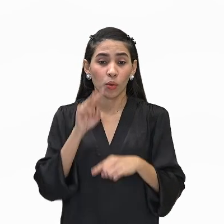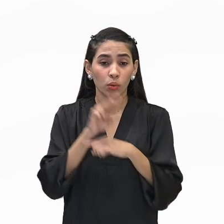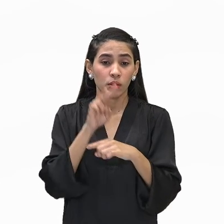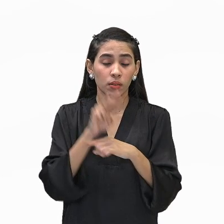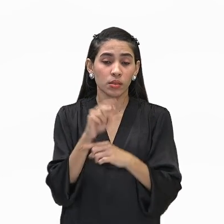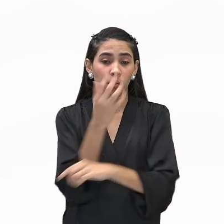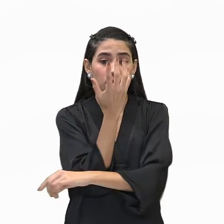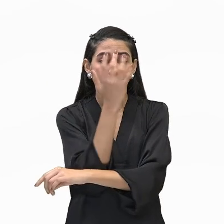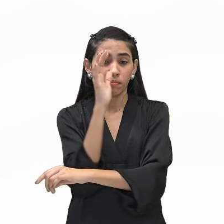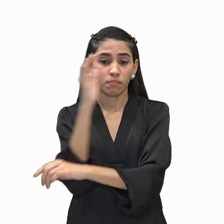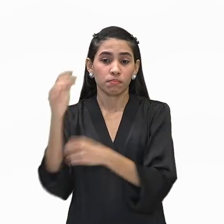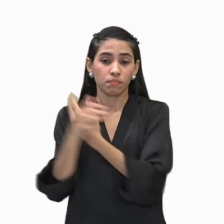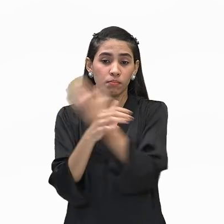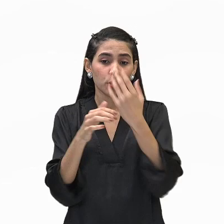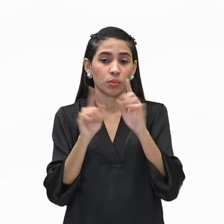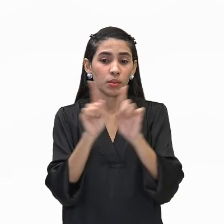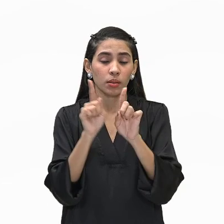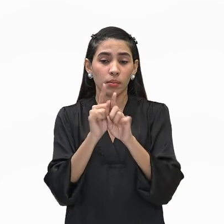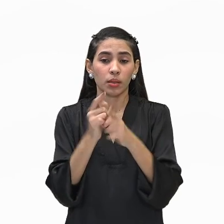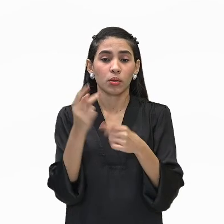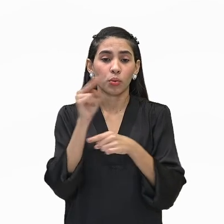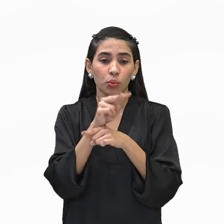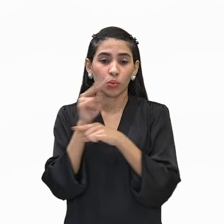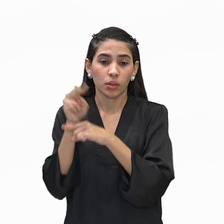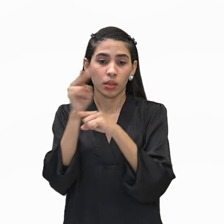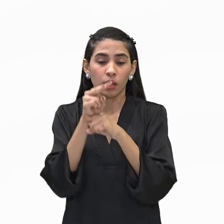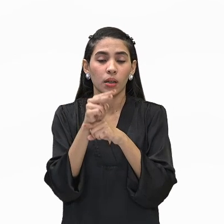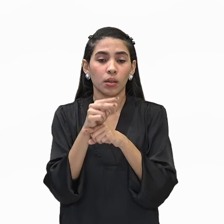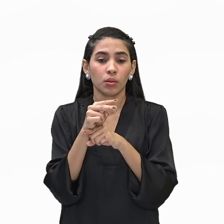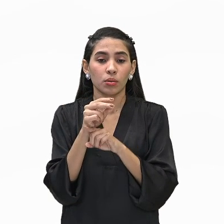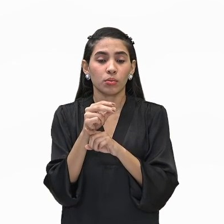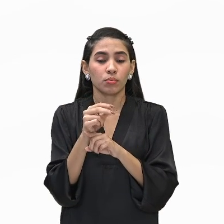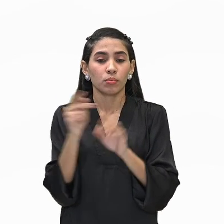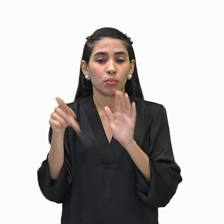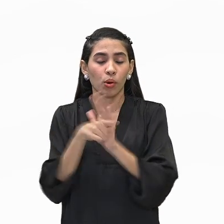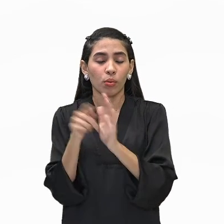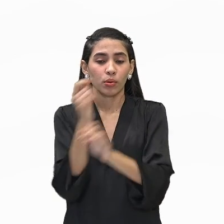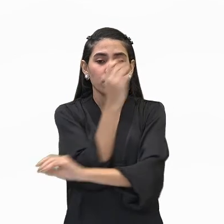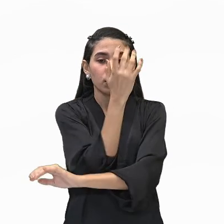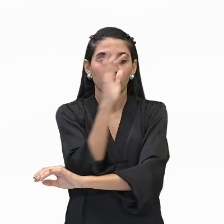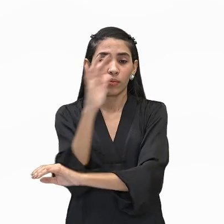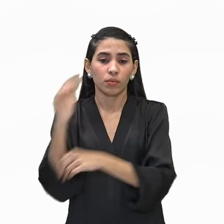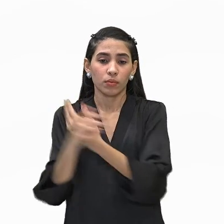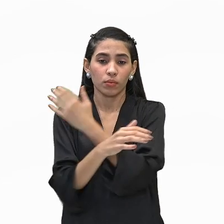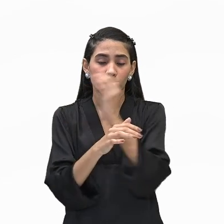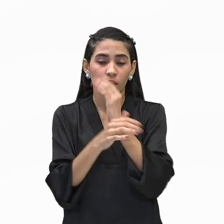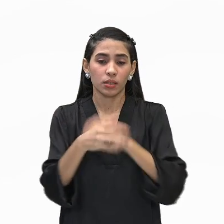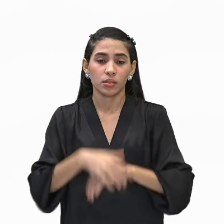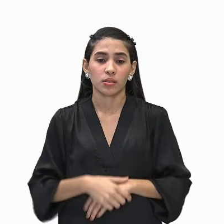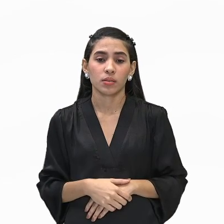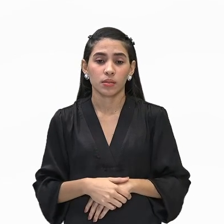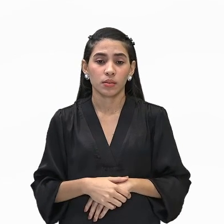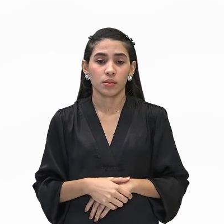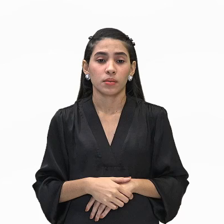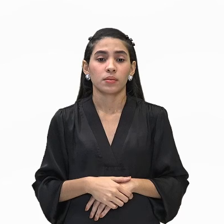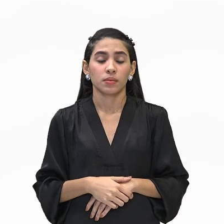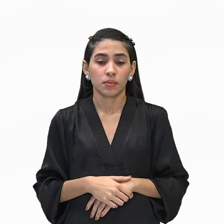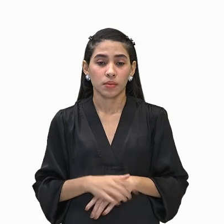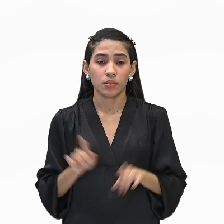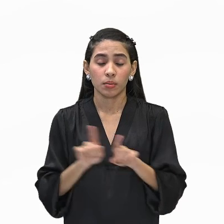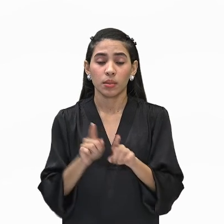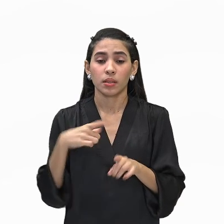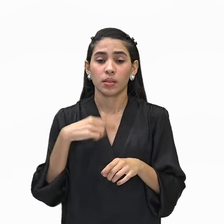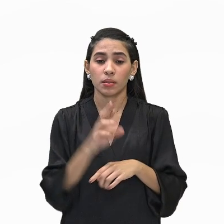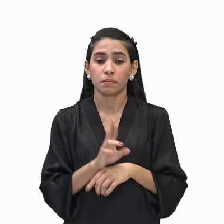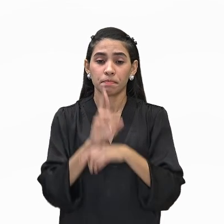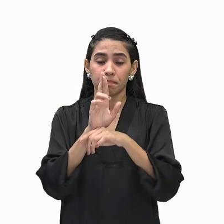a conservação do bioma e assim para a manutenção dos serviços ecossistêmicos. E nós temos aqui uma representação,